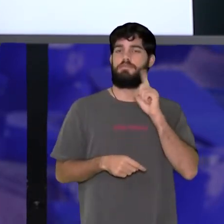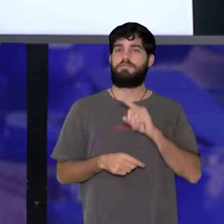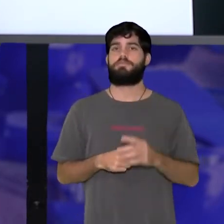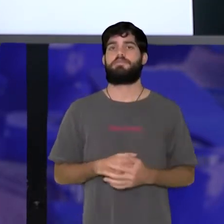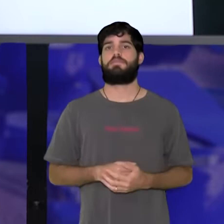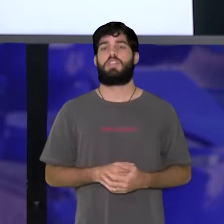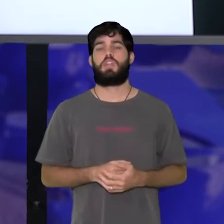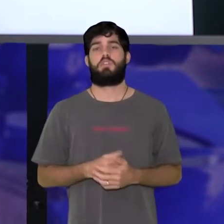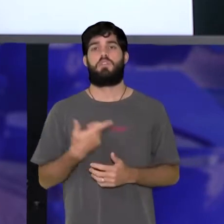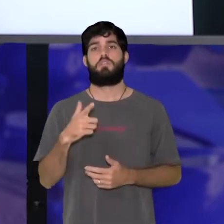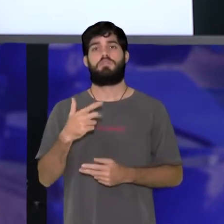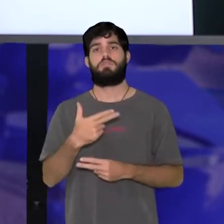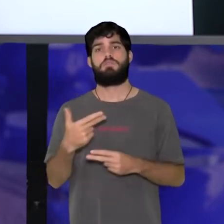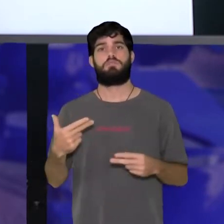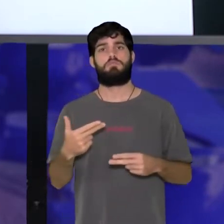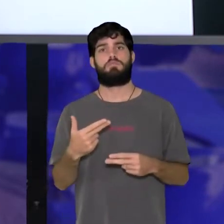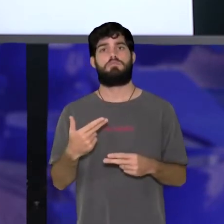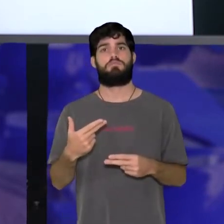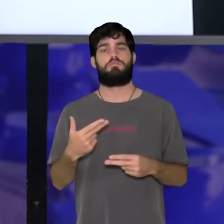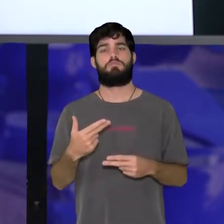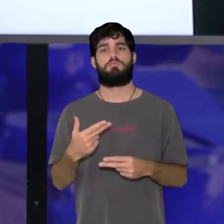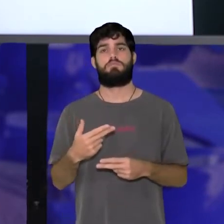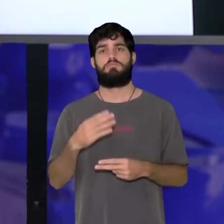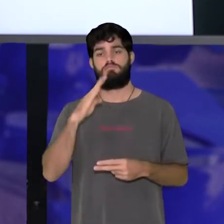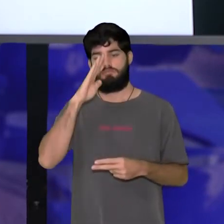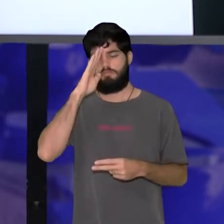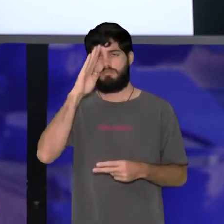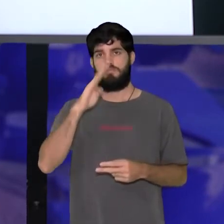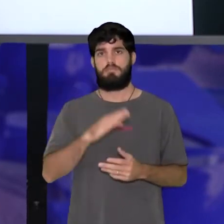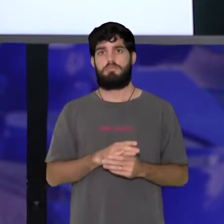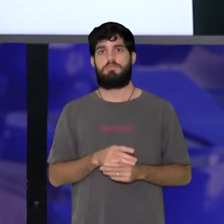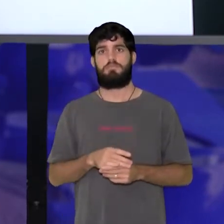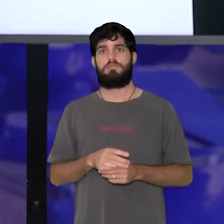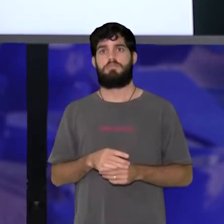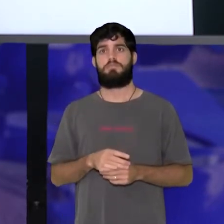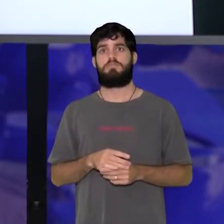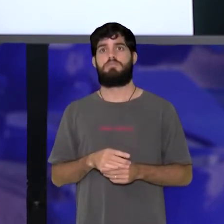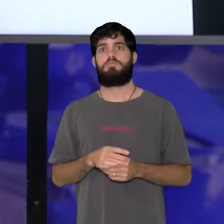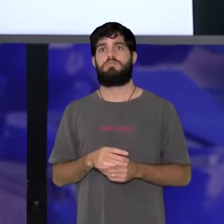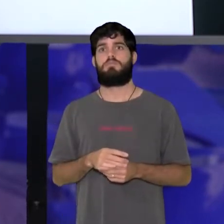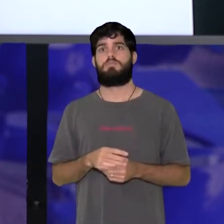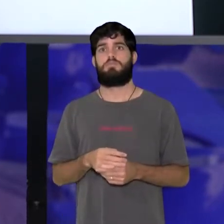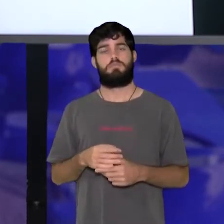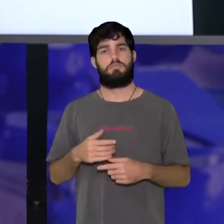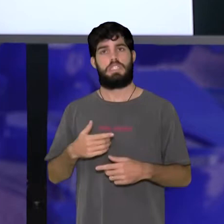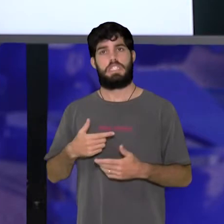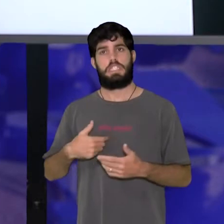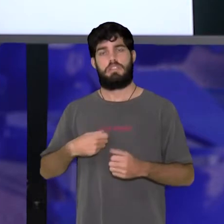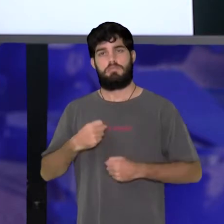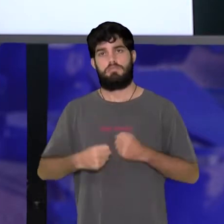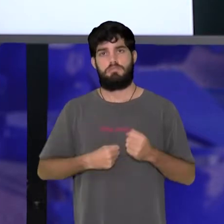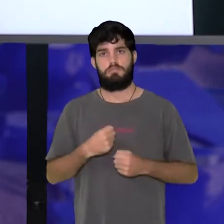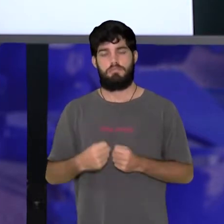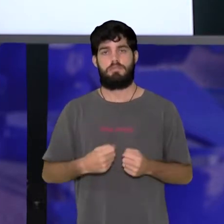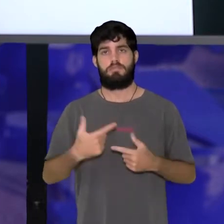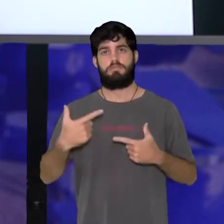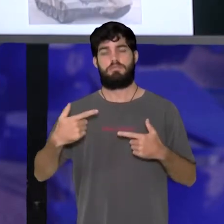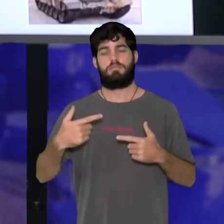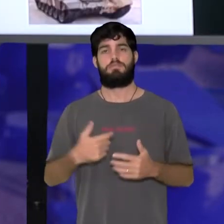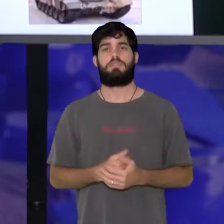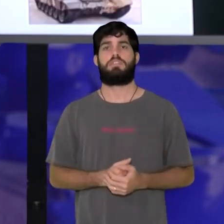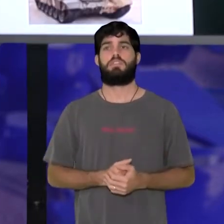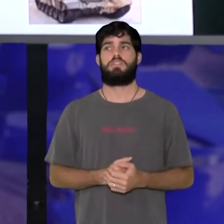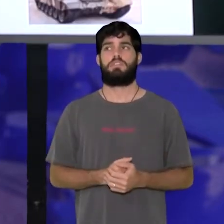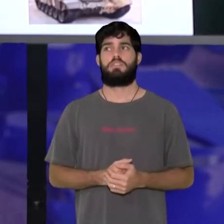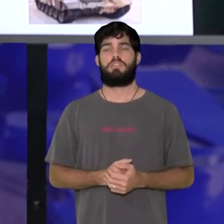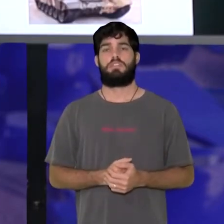elemento muito significativo dentro da Guerra Fria foi a corrida armamentista. A gente poderia dizer